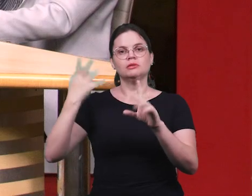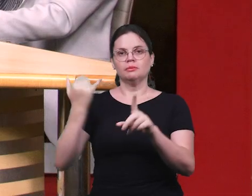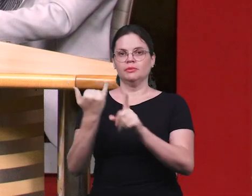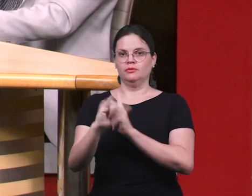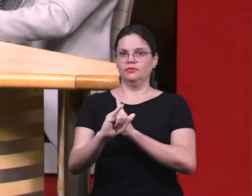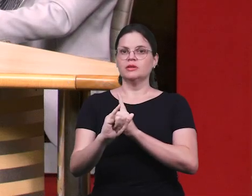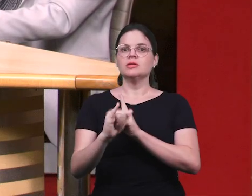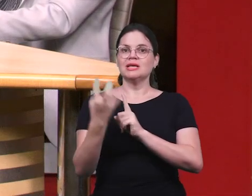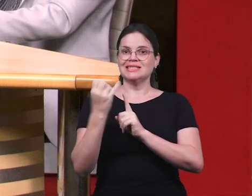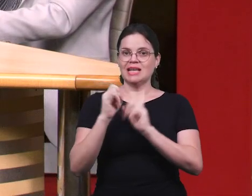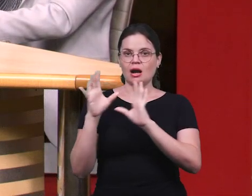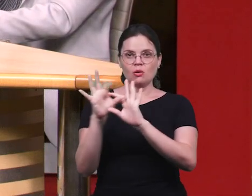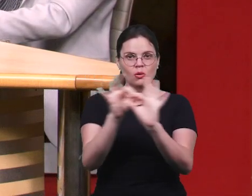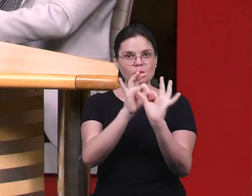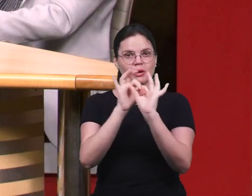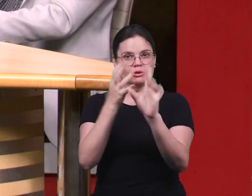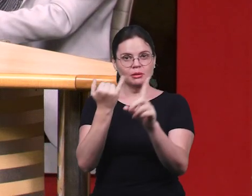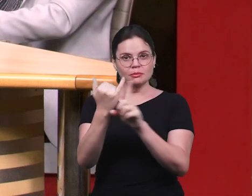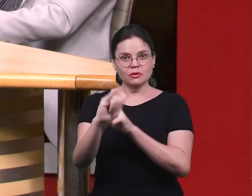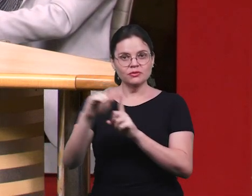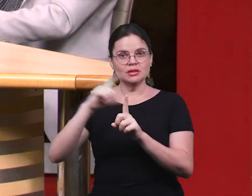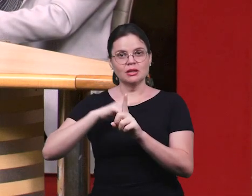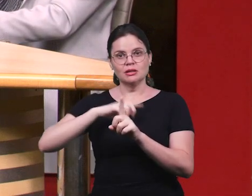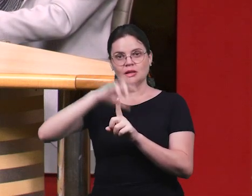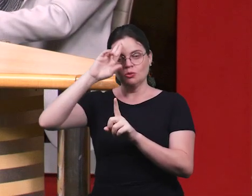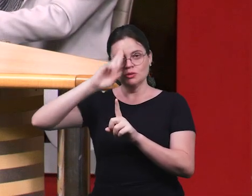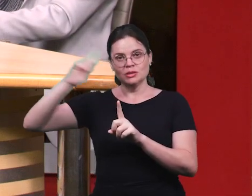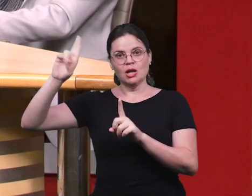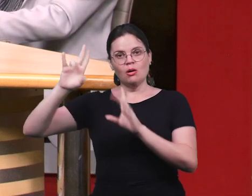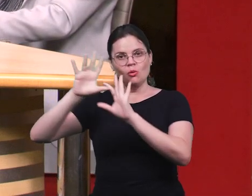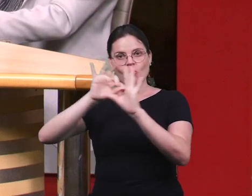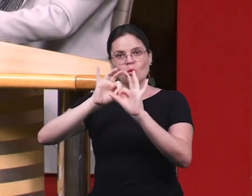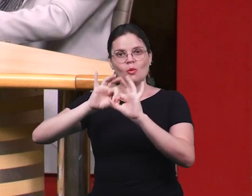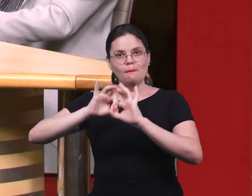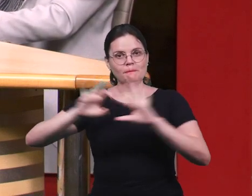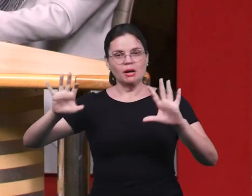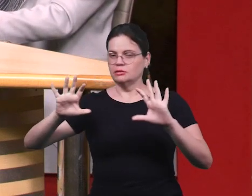haver queda. E trazer aqui uma profecia aqui.